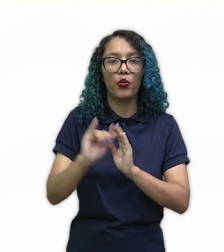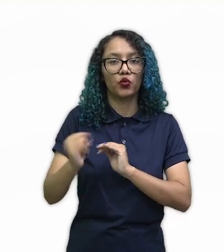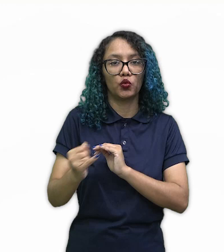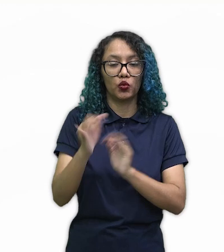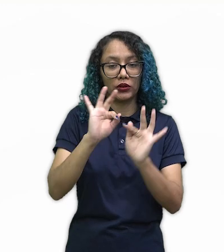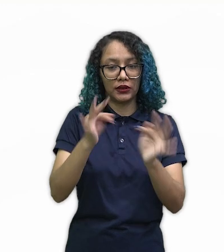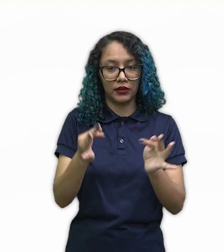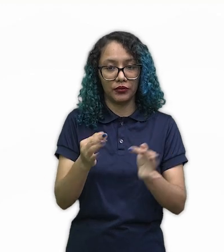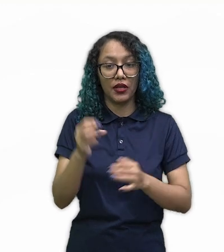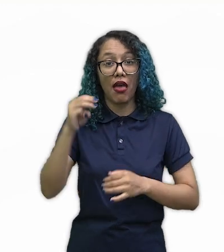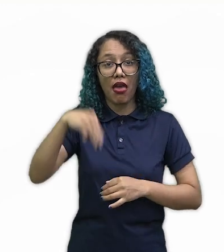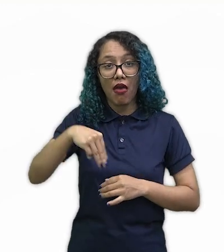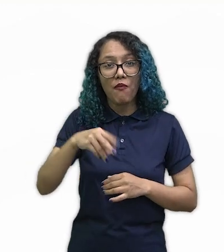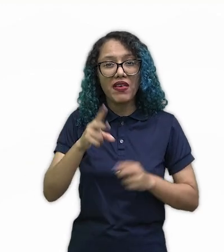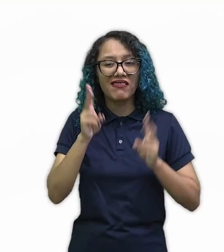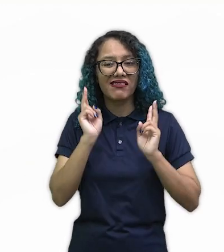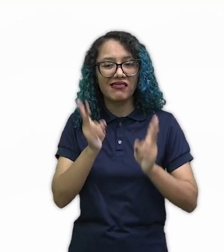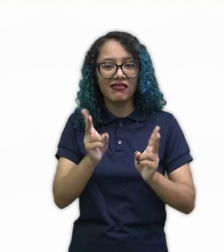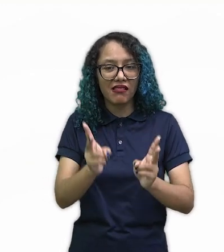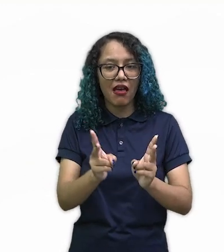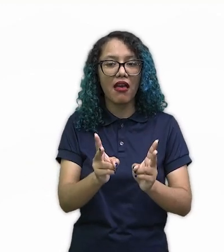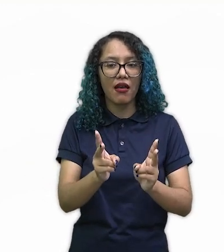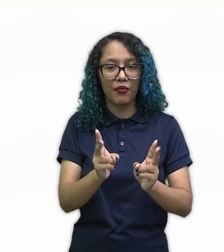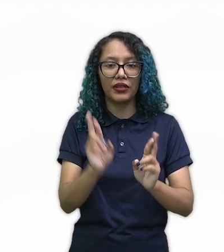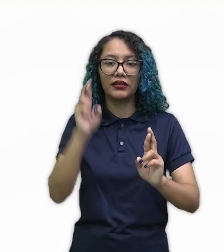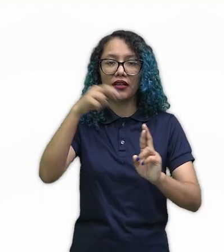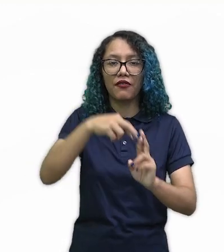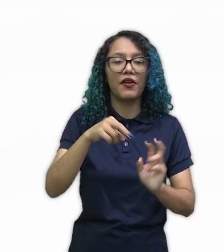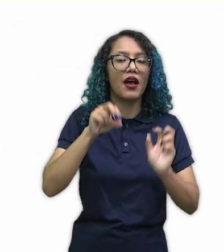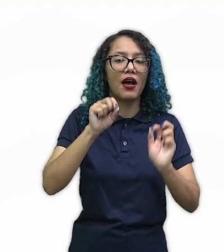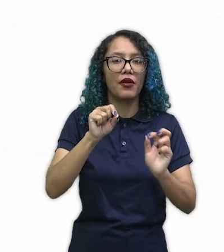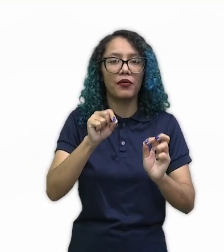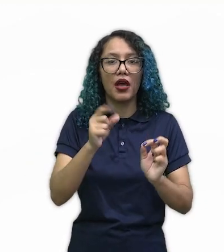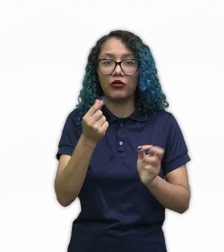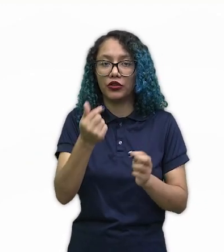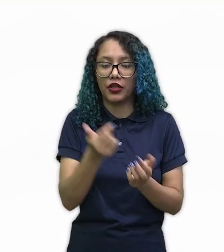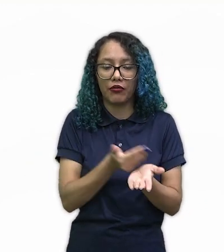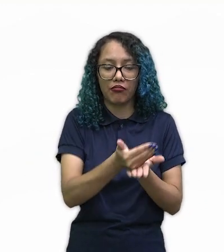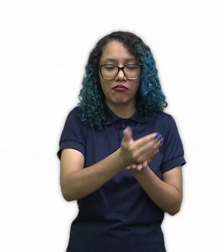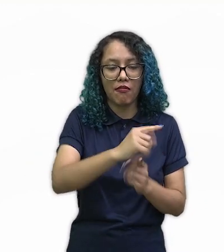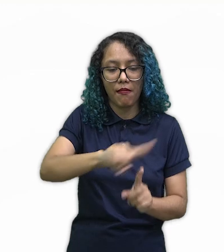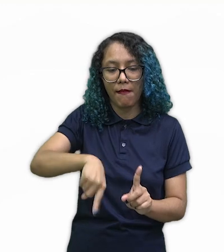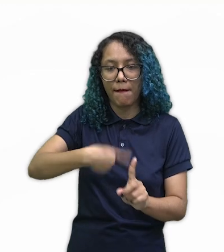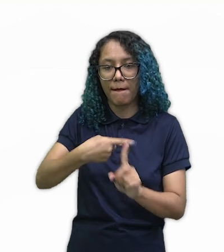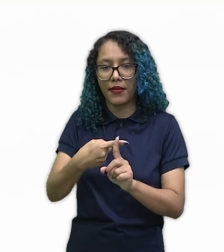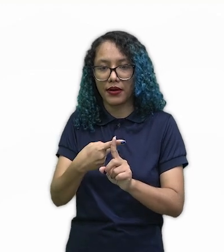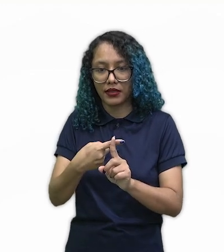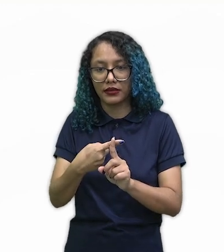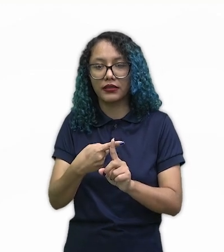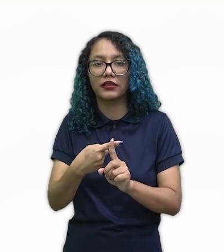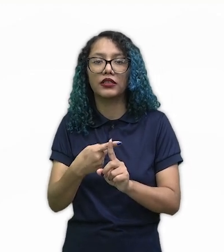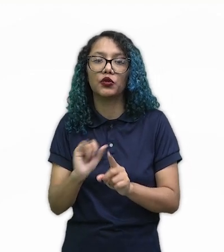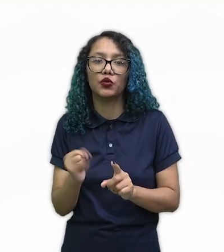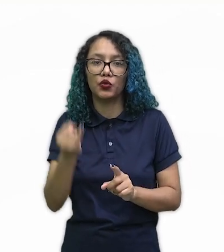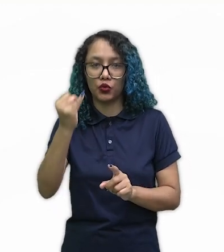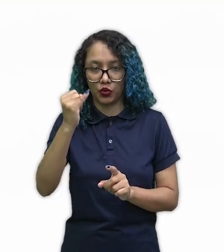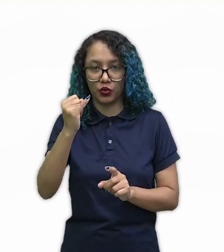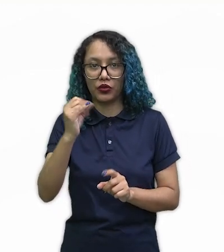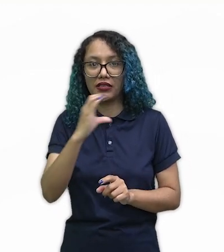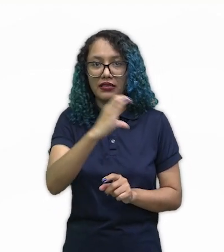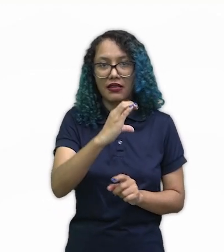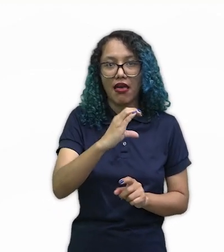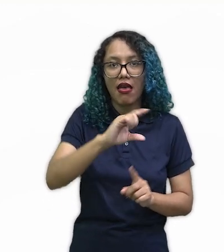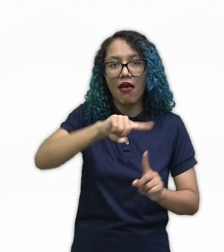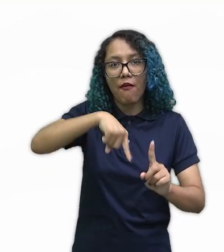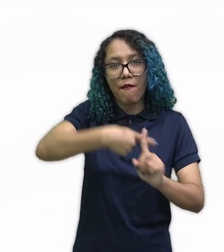O montante sempre será equivalente à soma do capital inicial juntamente com os juros